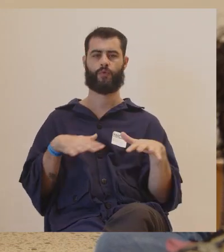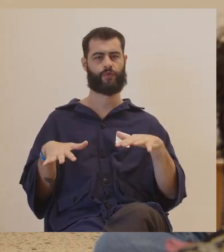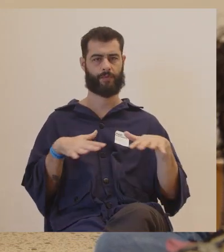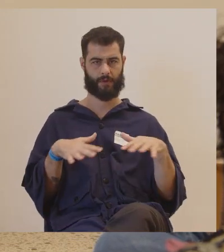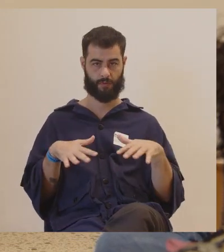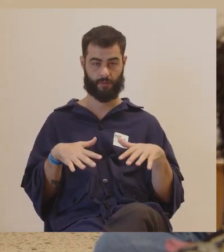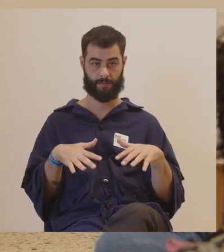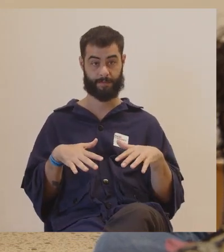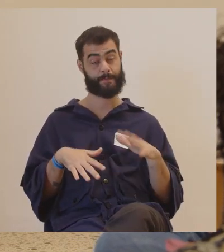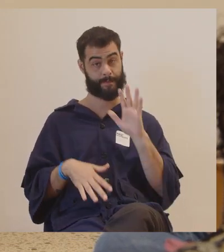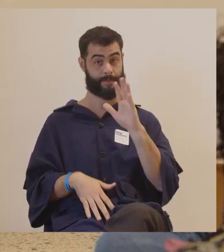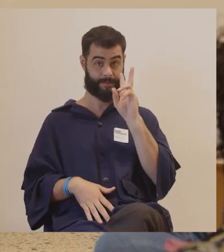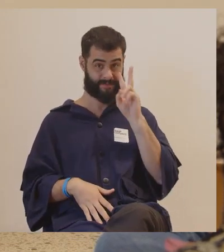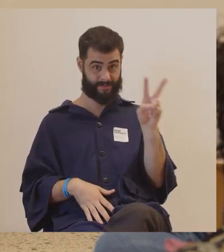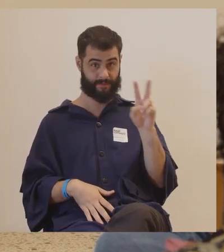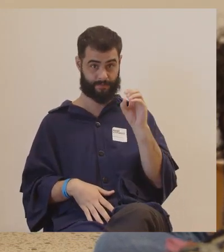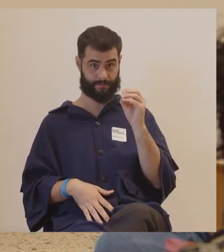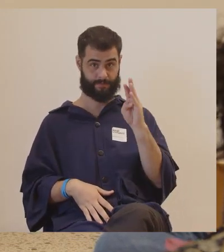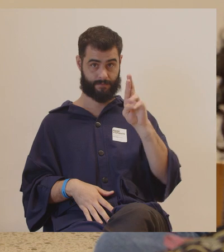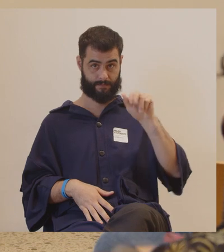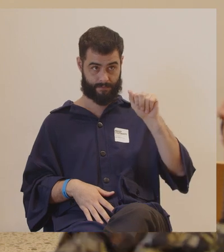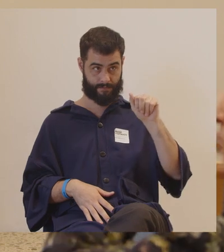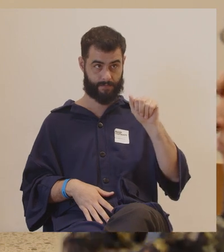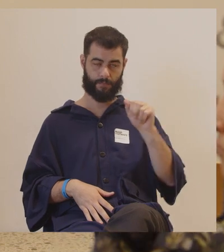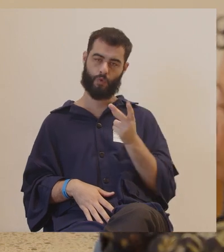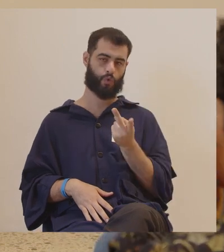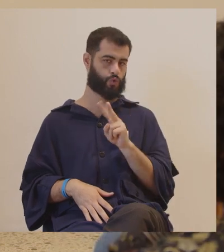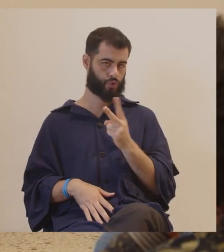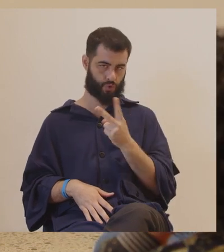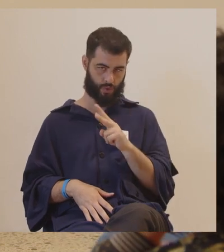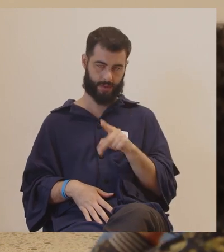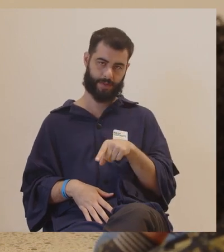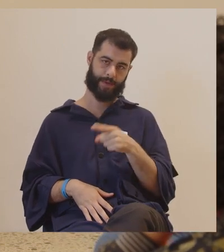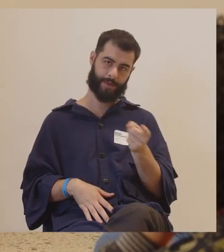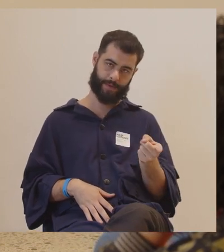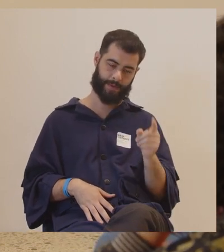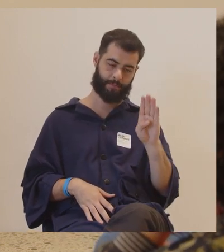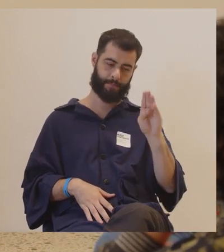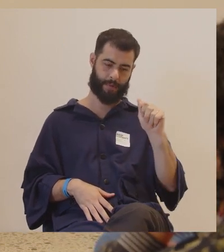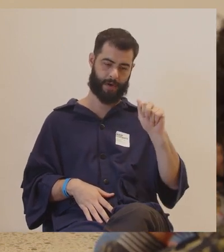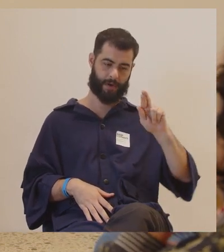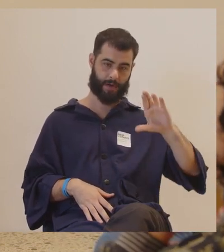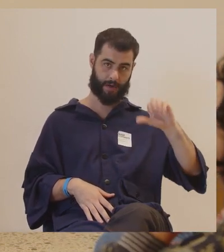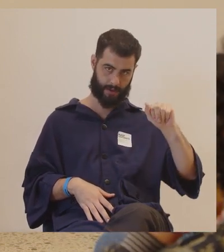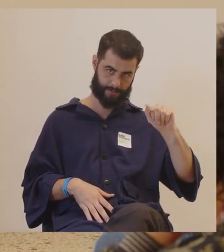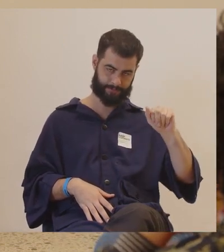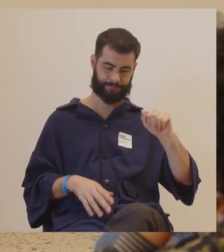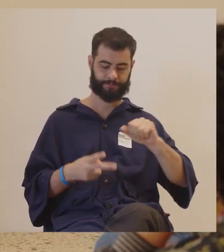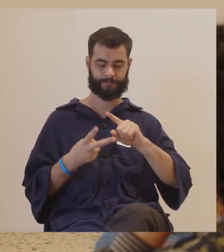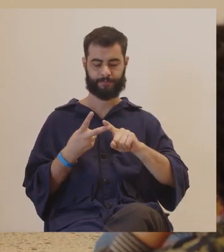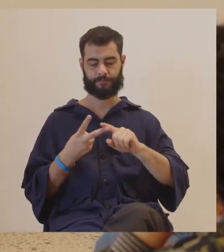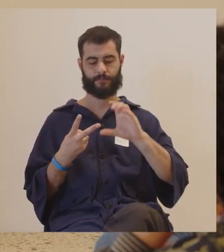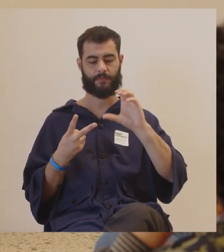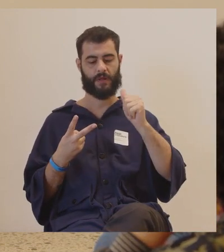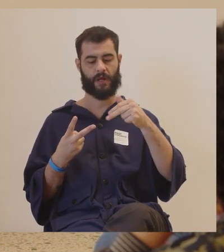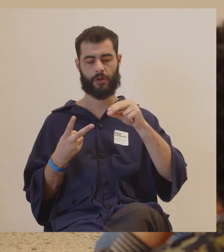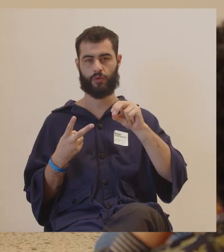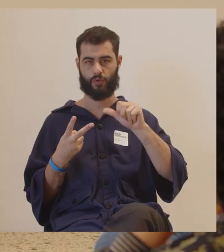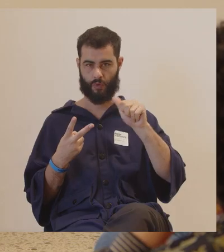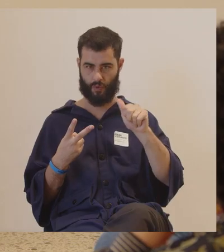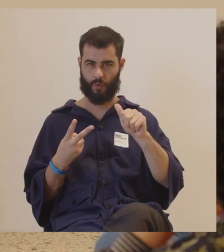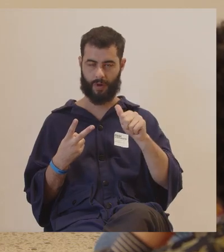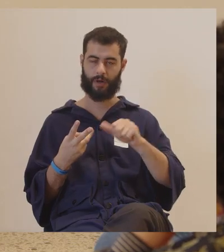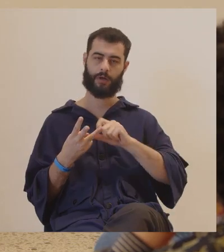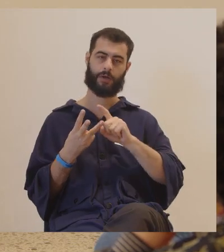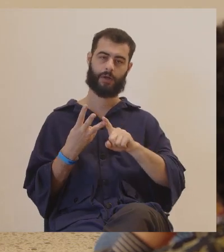se vocês olharem, inclusive, tanto para a barca quanto para a Canoa sobre o Epte, assim como a Barca Rosa, elas são obras relativamente